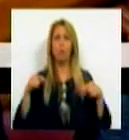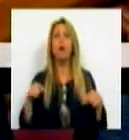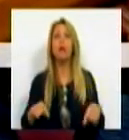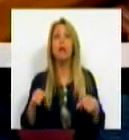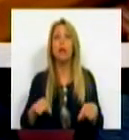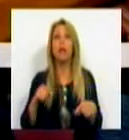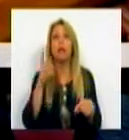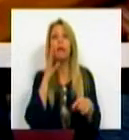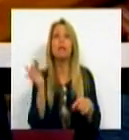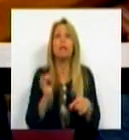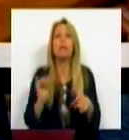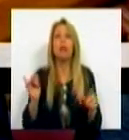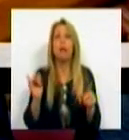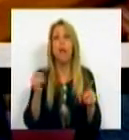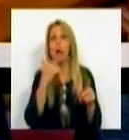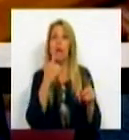tentar ter paternidade